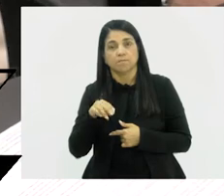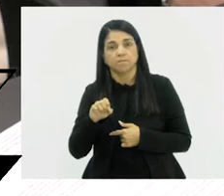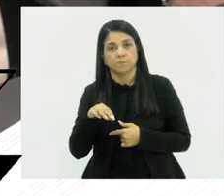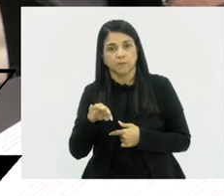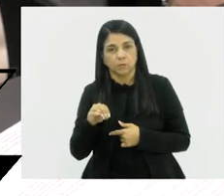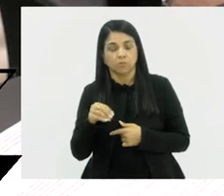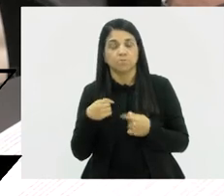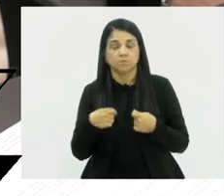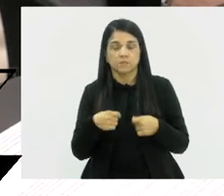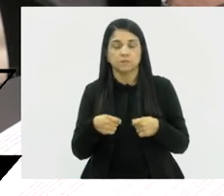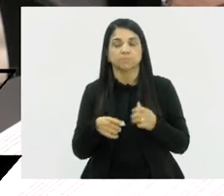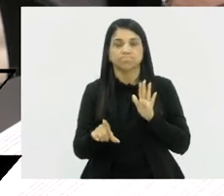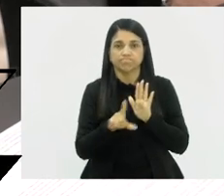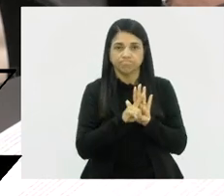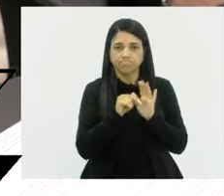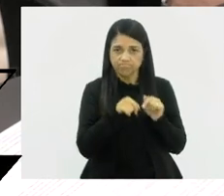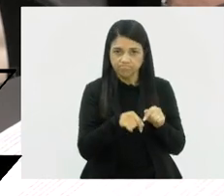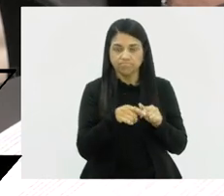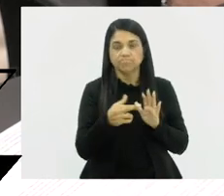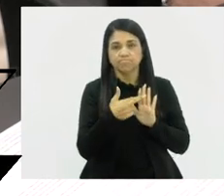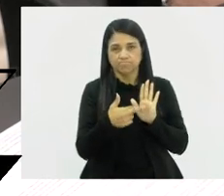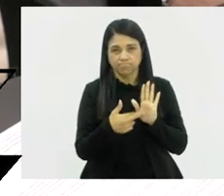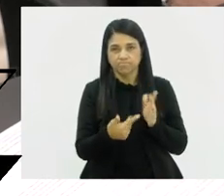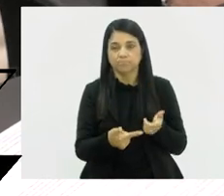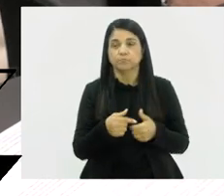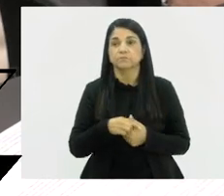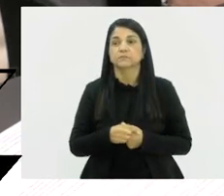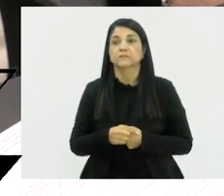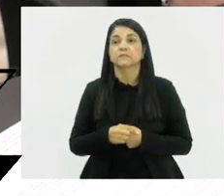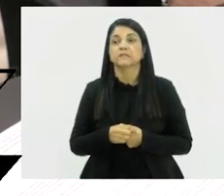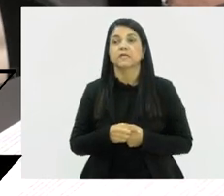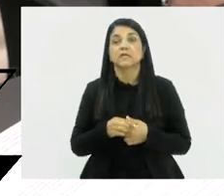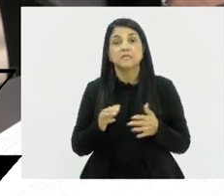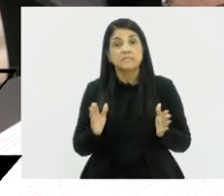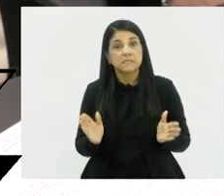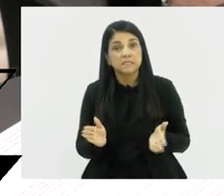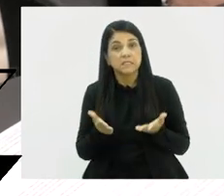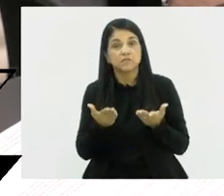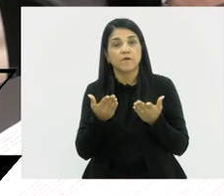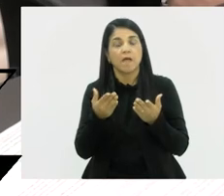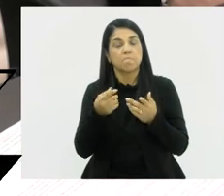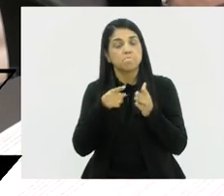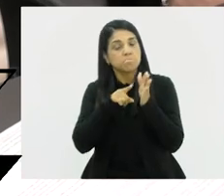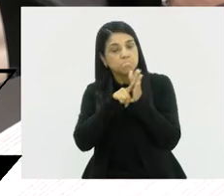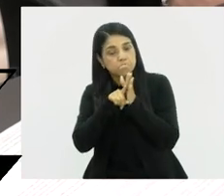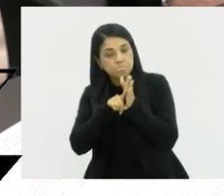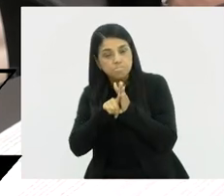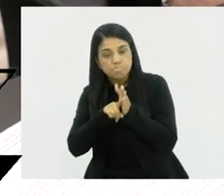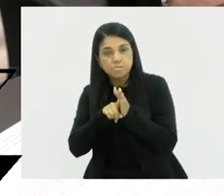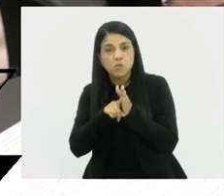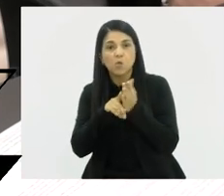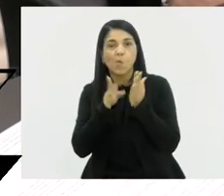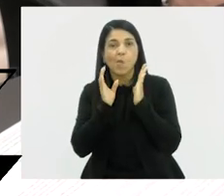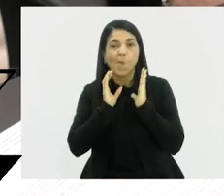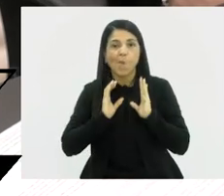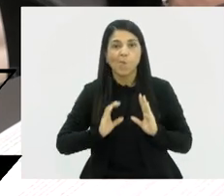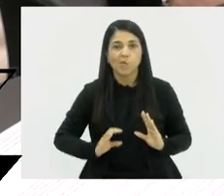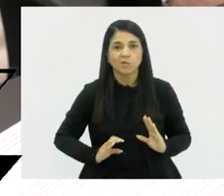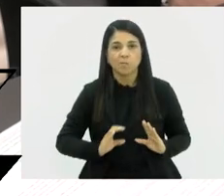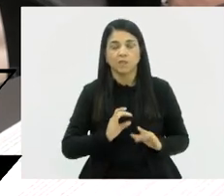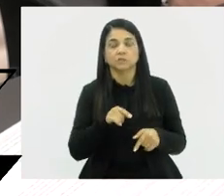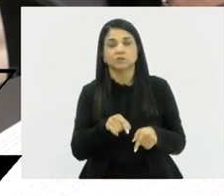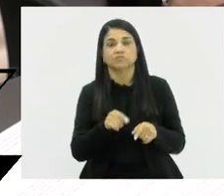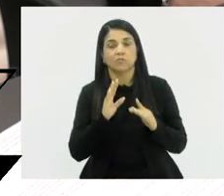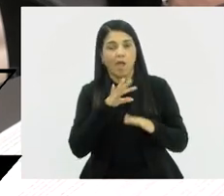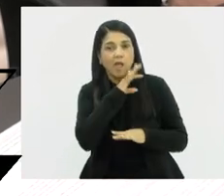legal. E também dispor, incentivar a pesquisa sobre comportamento animal com